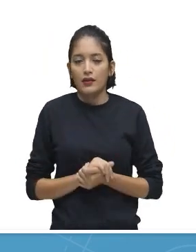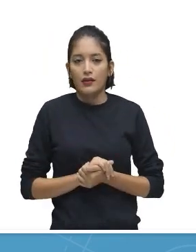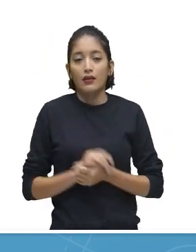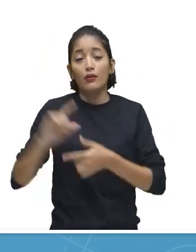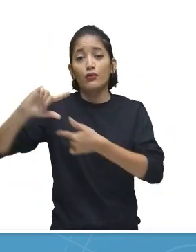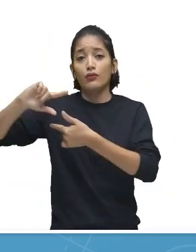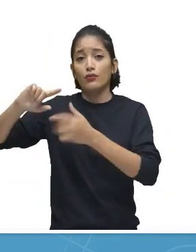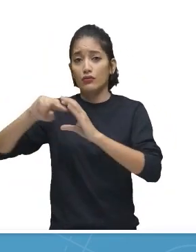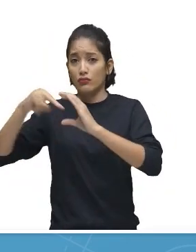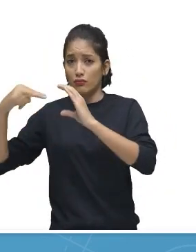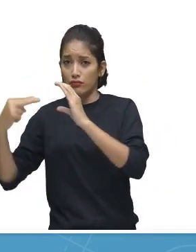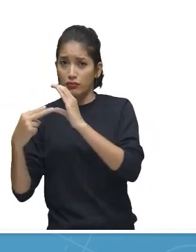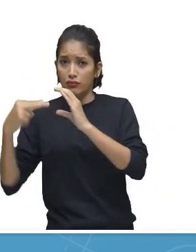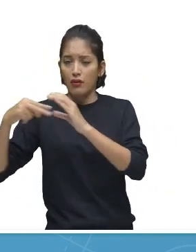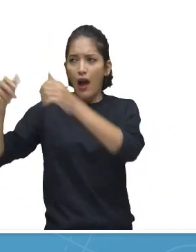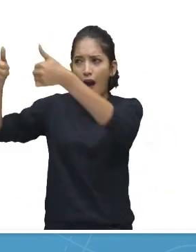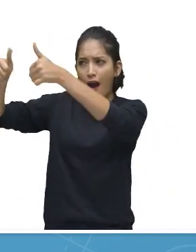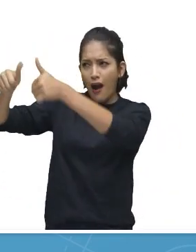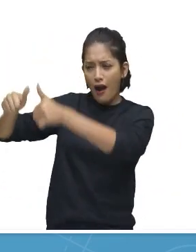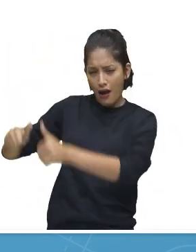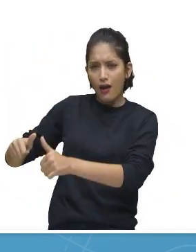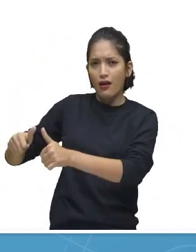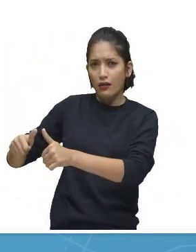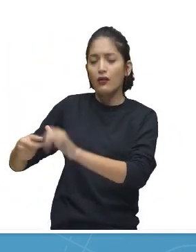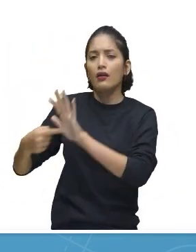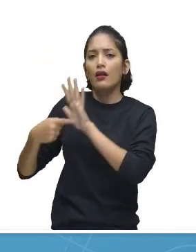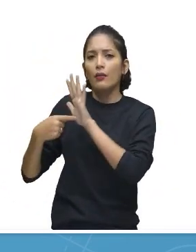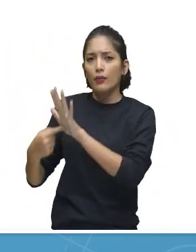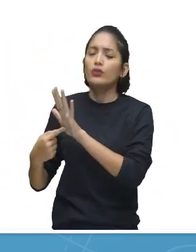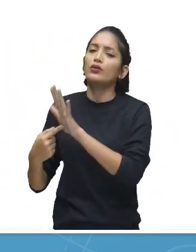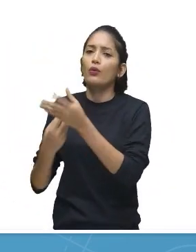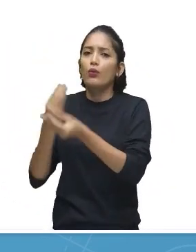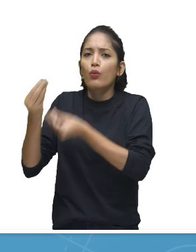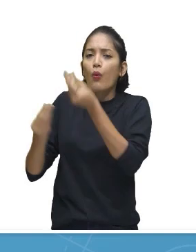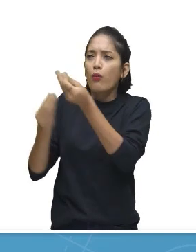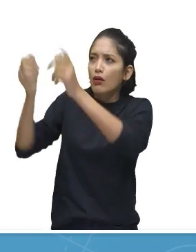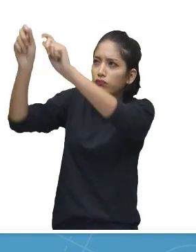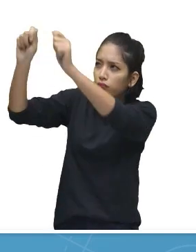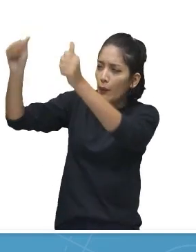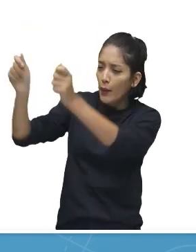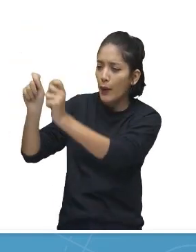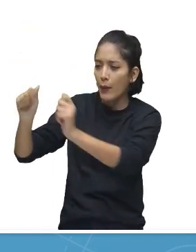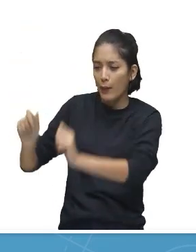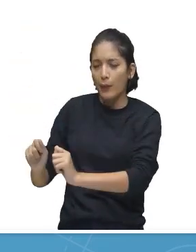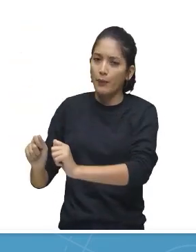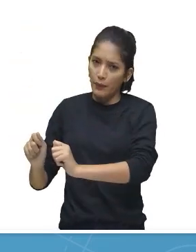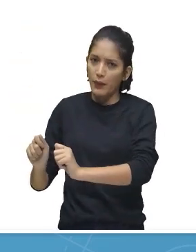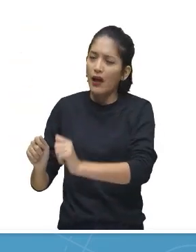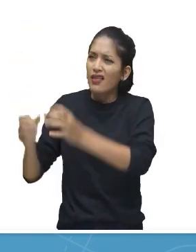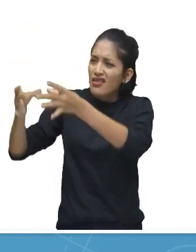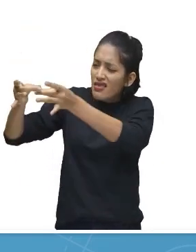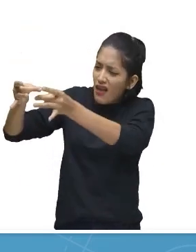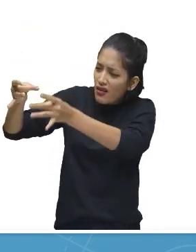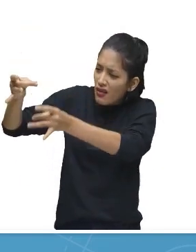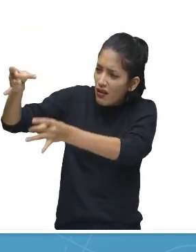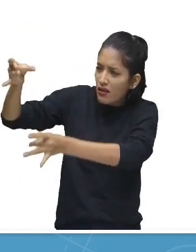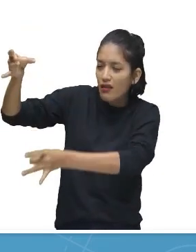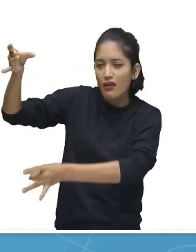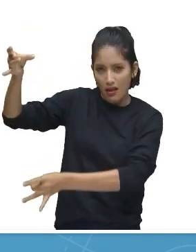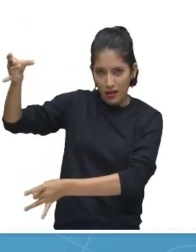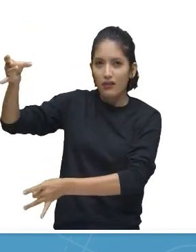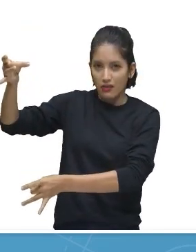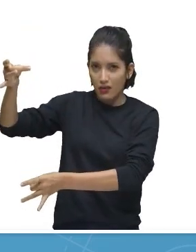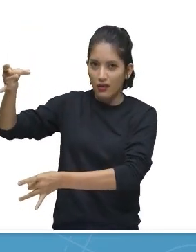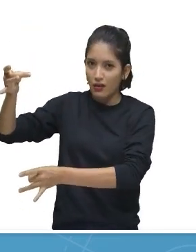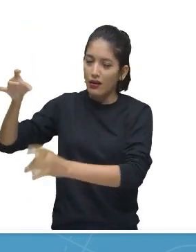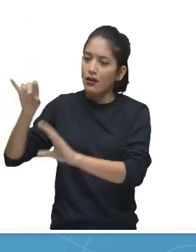cubismo analítico, eles fragmentavam essas figuras. Eles colocavam detalhes tão profundos ali de todos